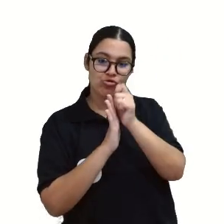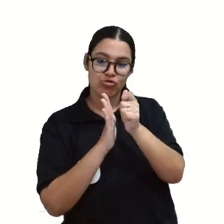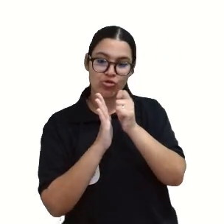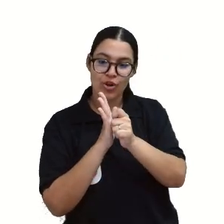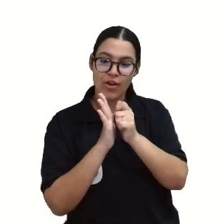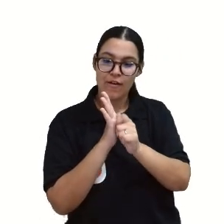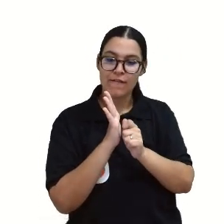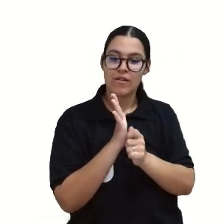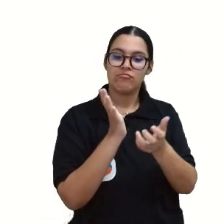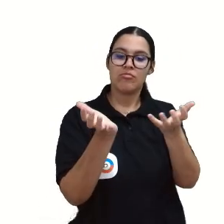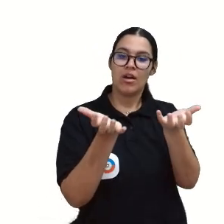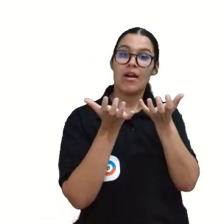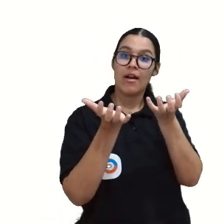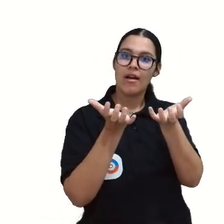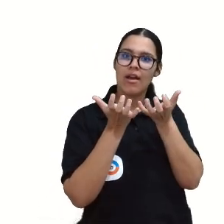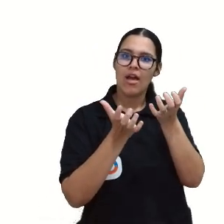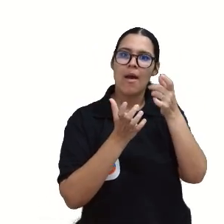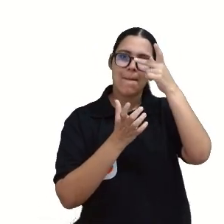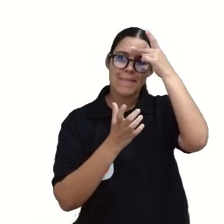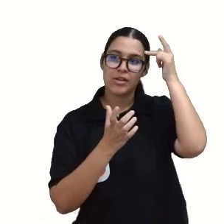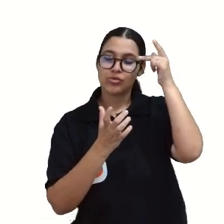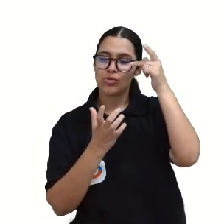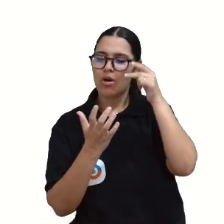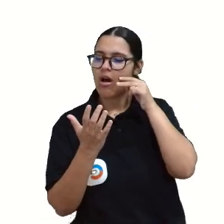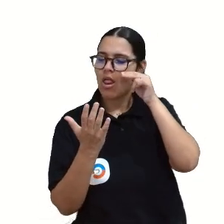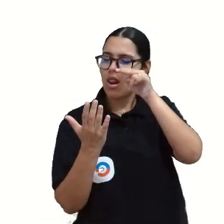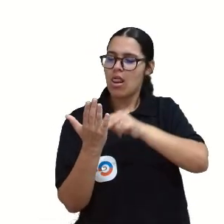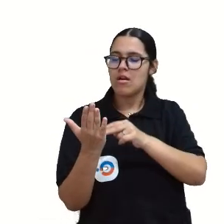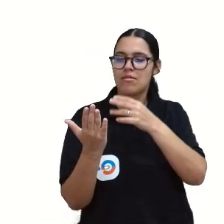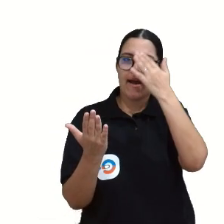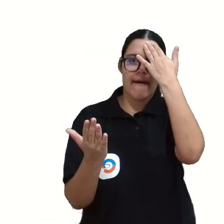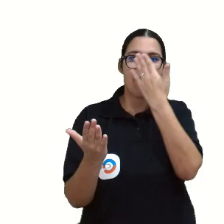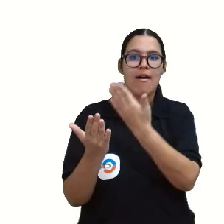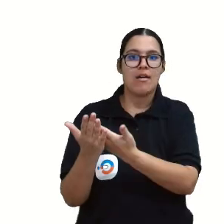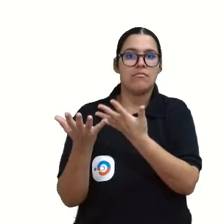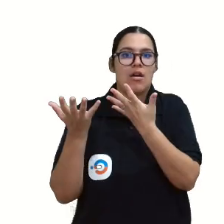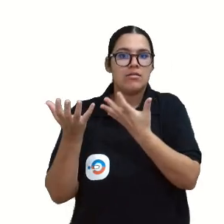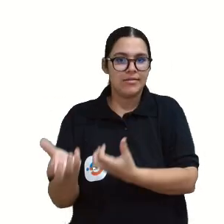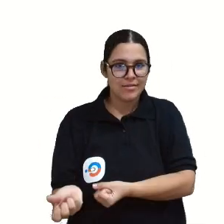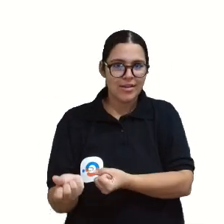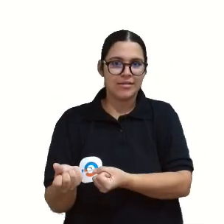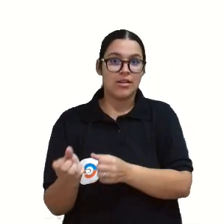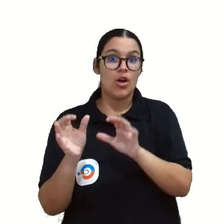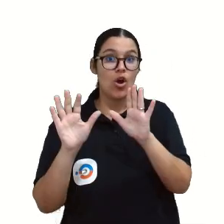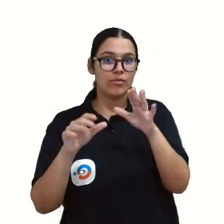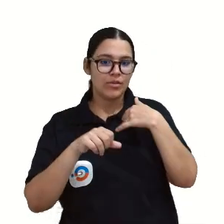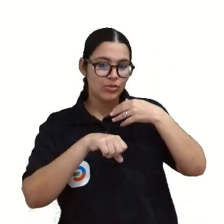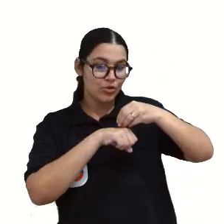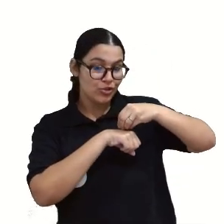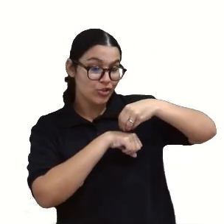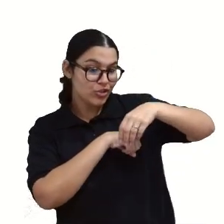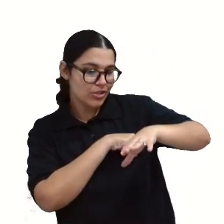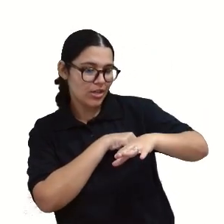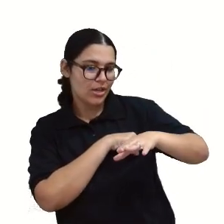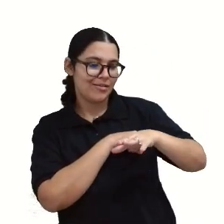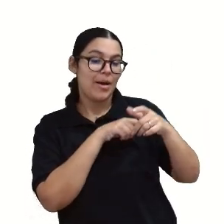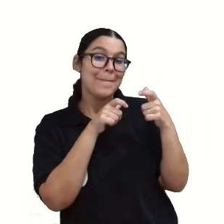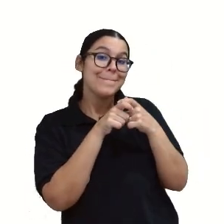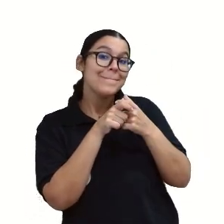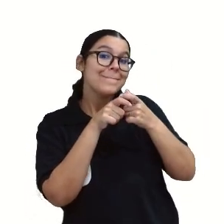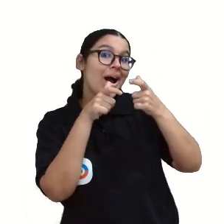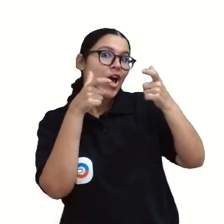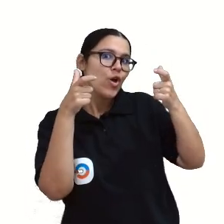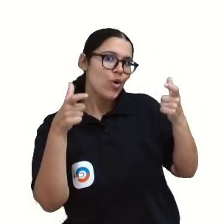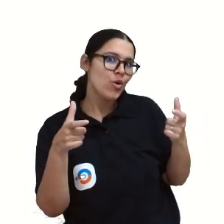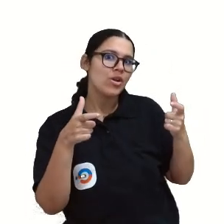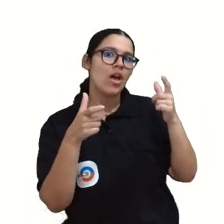autor, quer convencer o leitor a aceitar. E uma dica geralmente aparece no início ou no